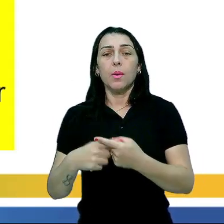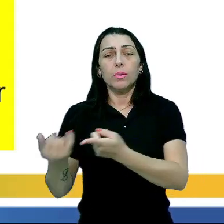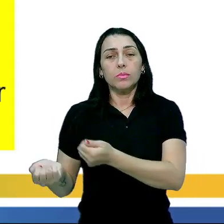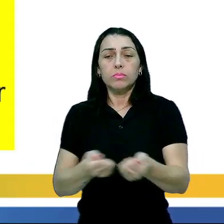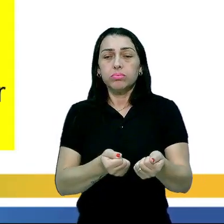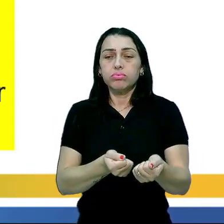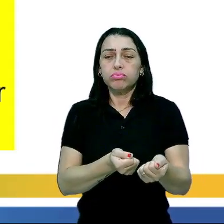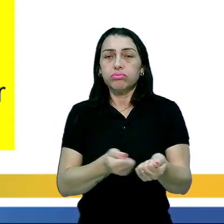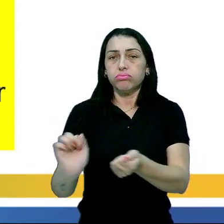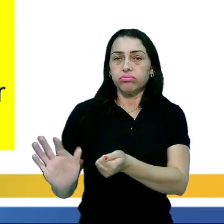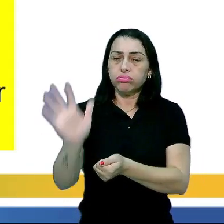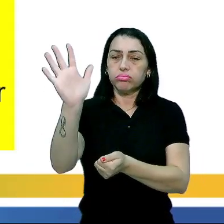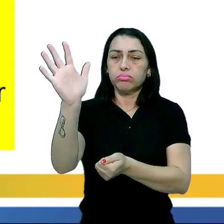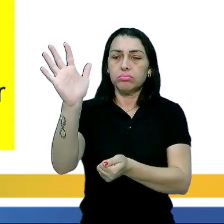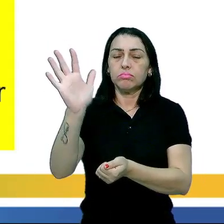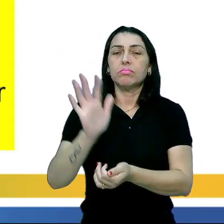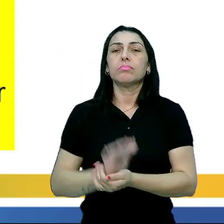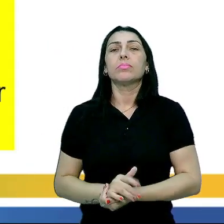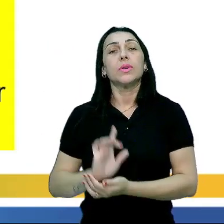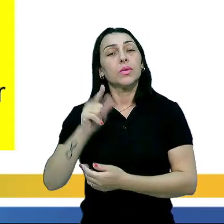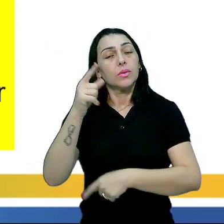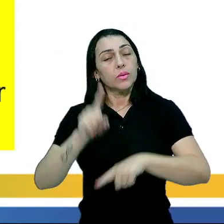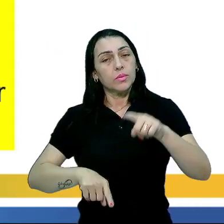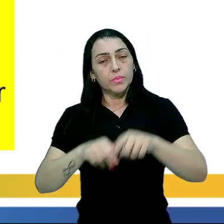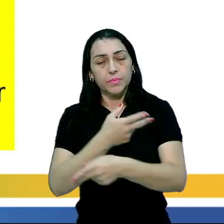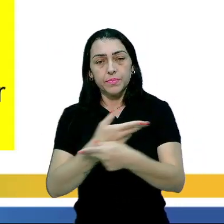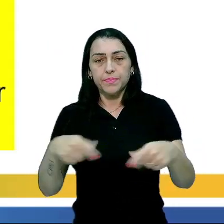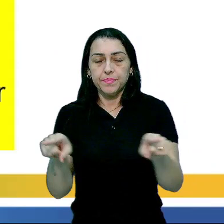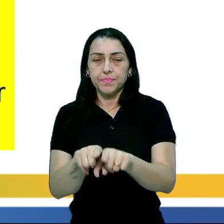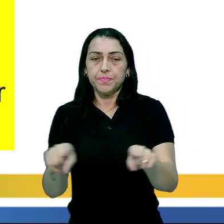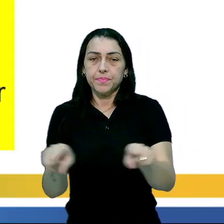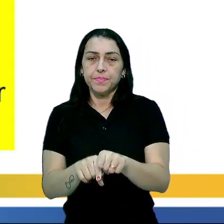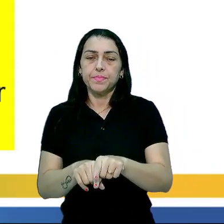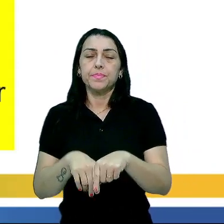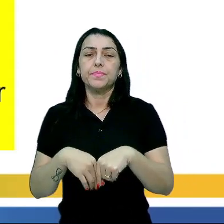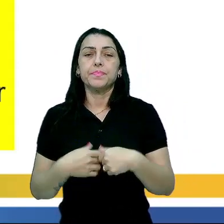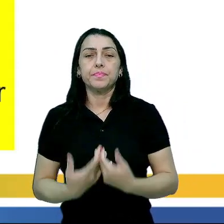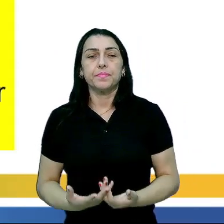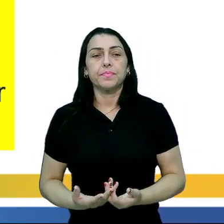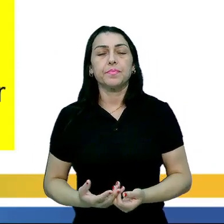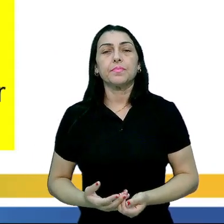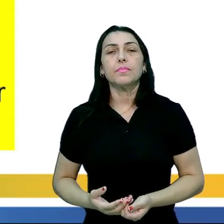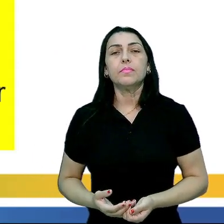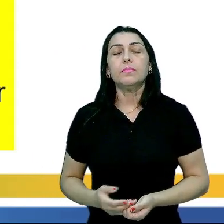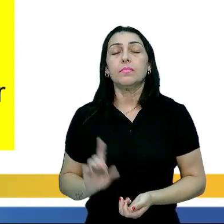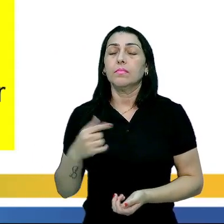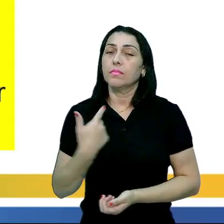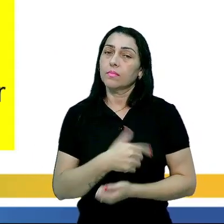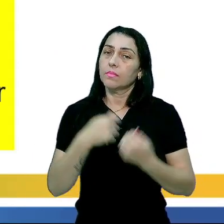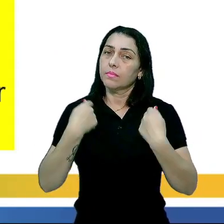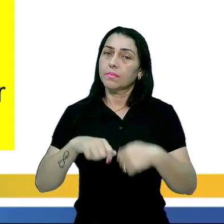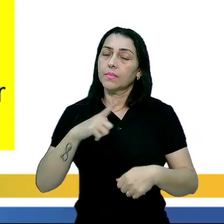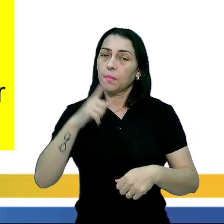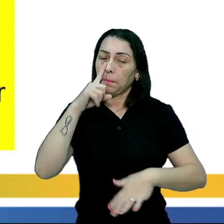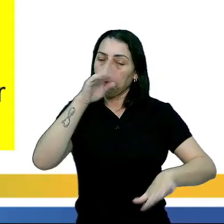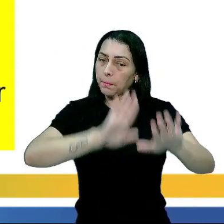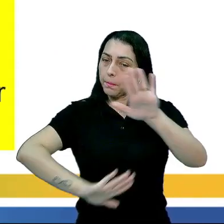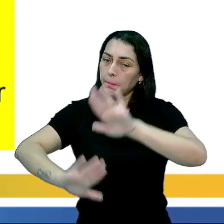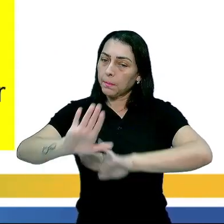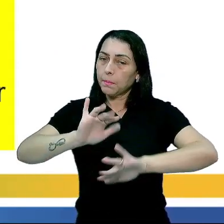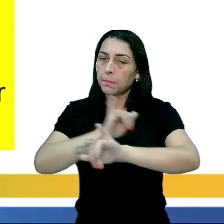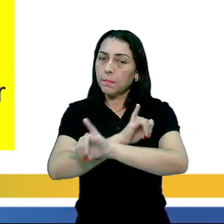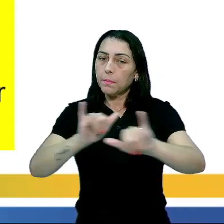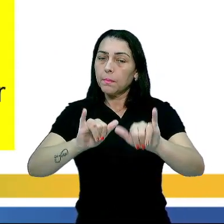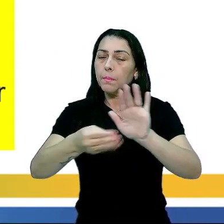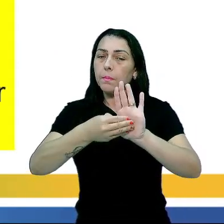ficou alta para você. E outras coisas também. Funciona desse jeito. Então, a gente tem que ter cuidado com a